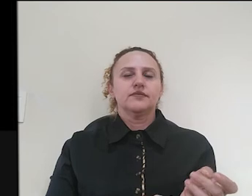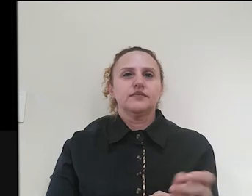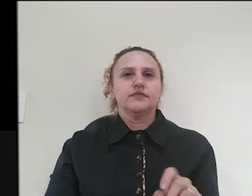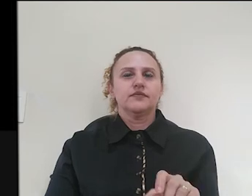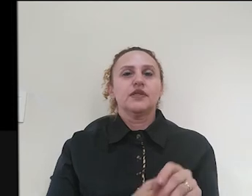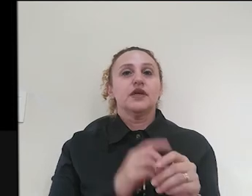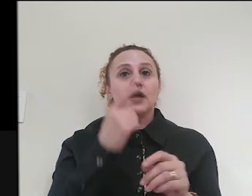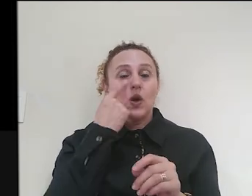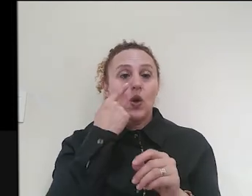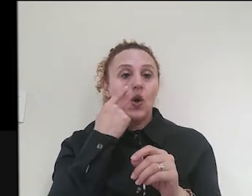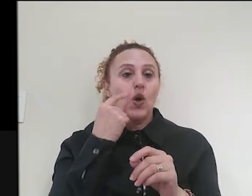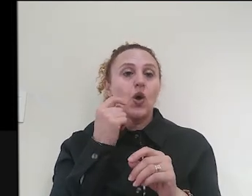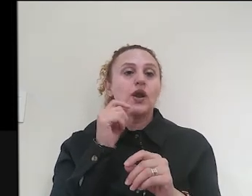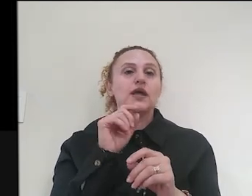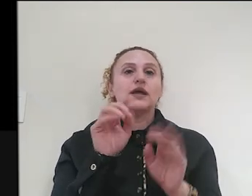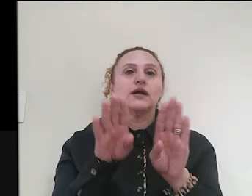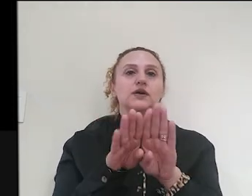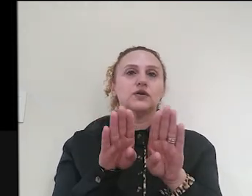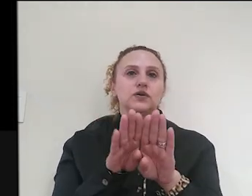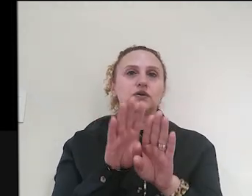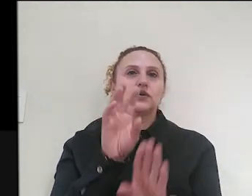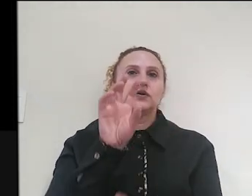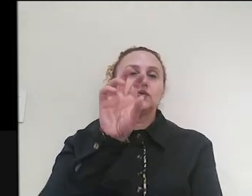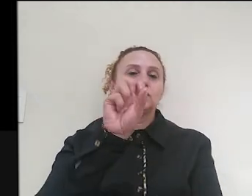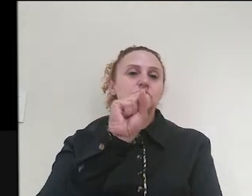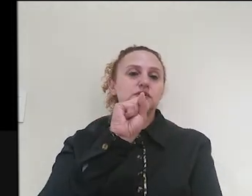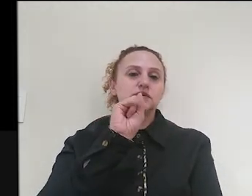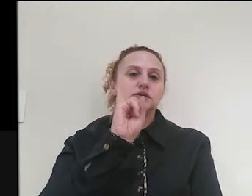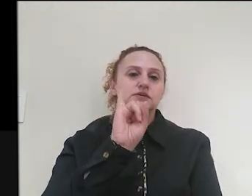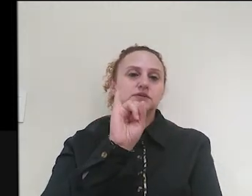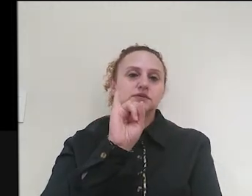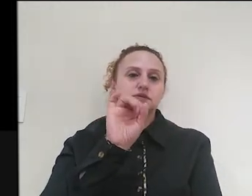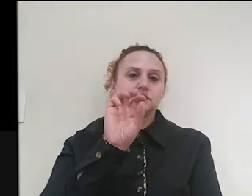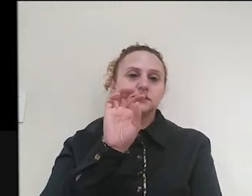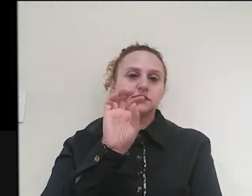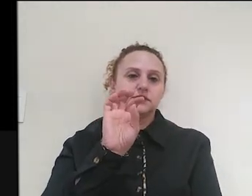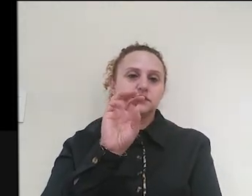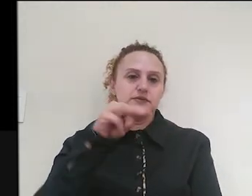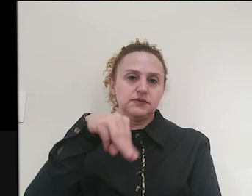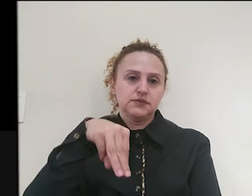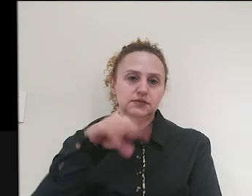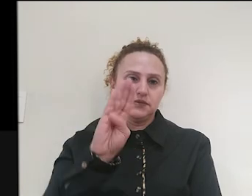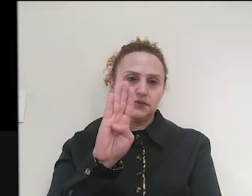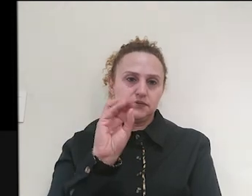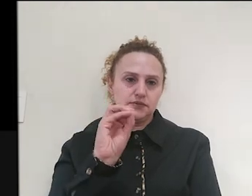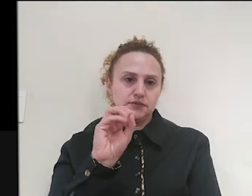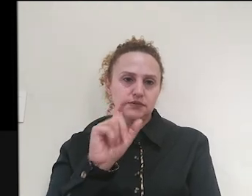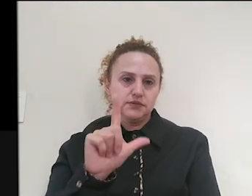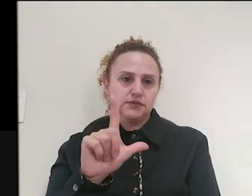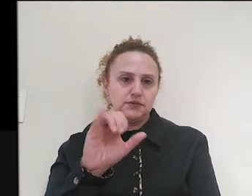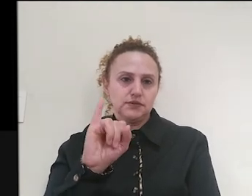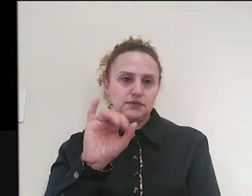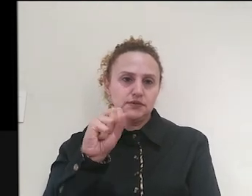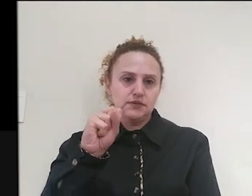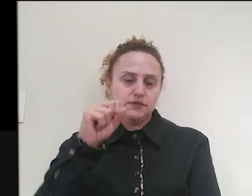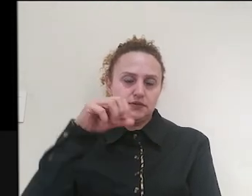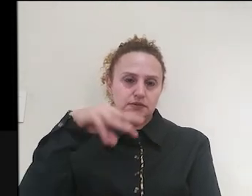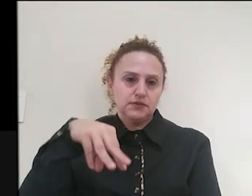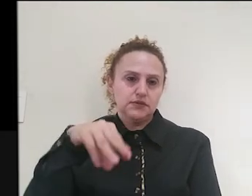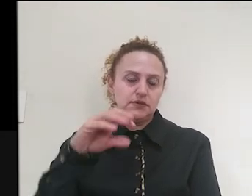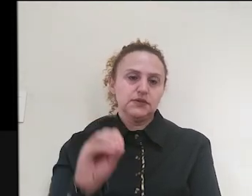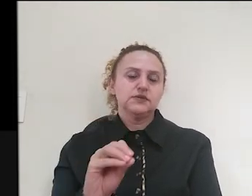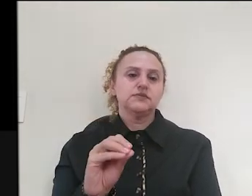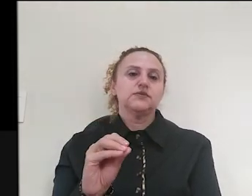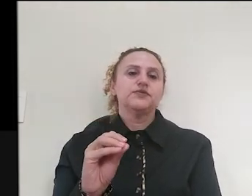pela imagem, simbolismo, ele vai, então, ser uma resposta ao que se vinha fazendo dentro da arte. A gente vai ter